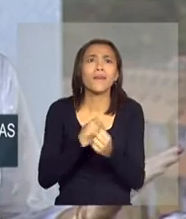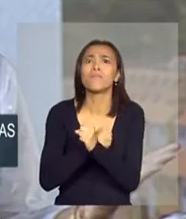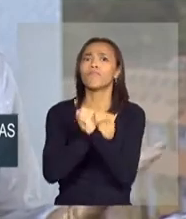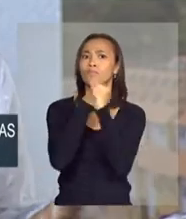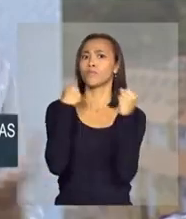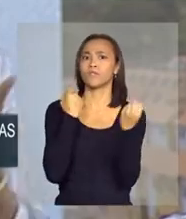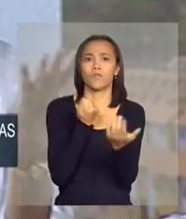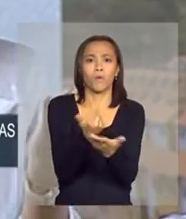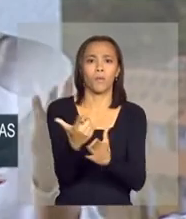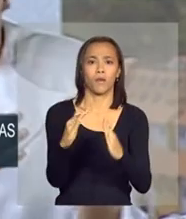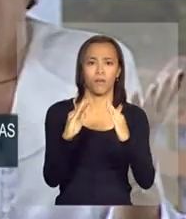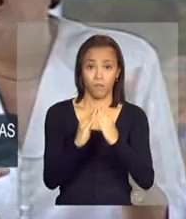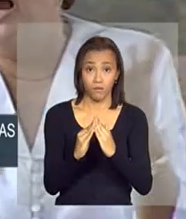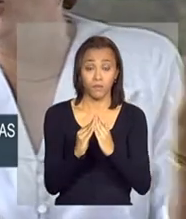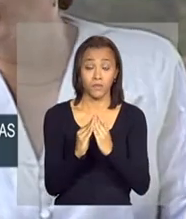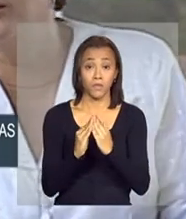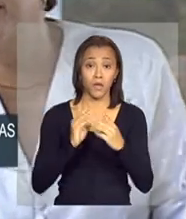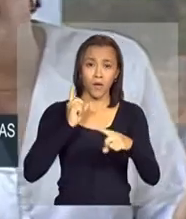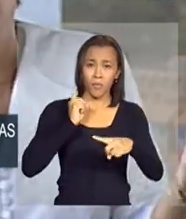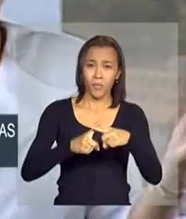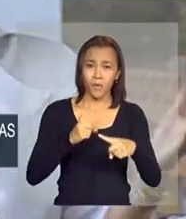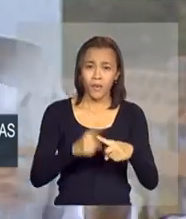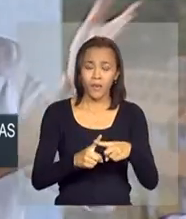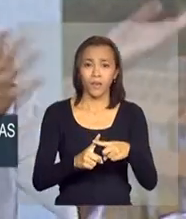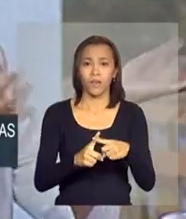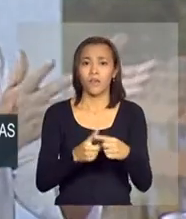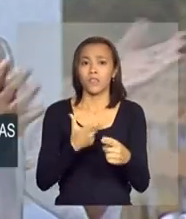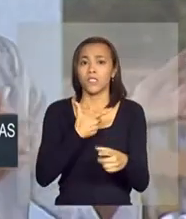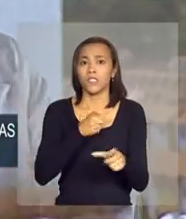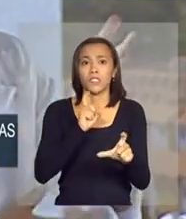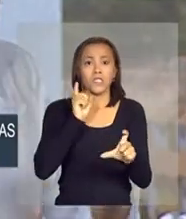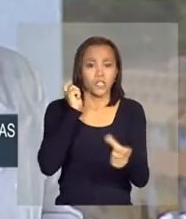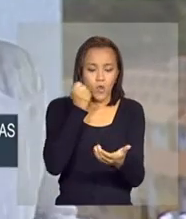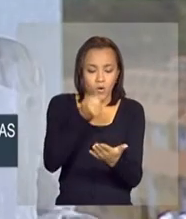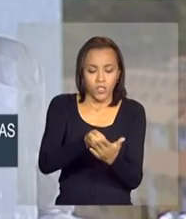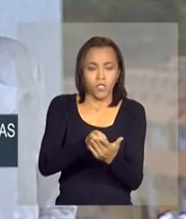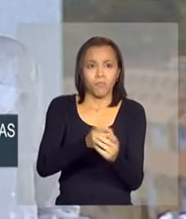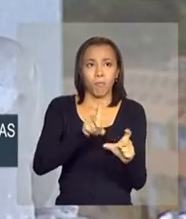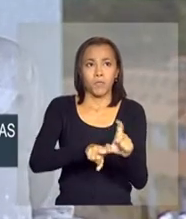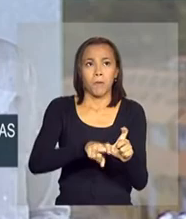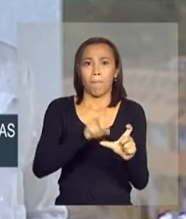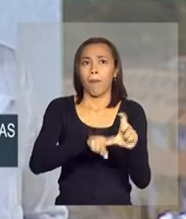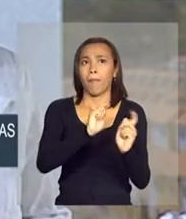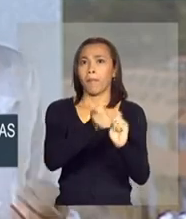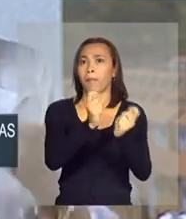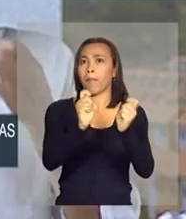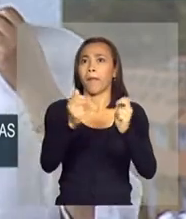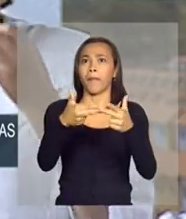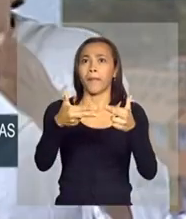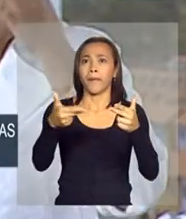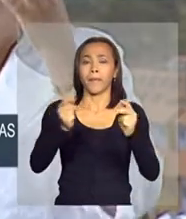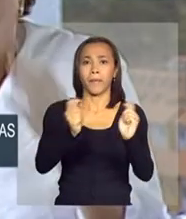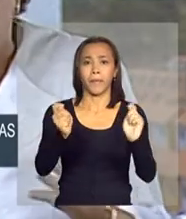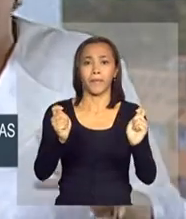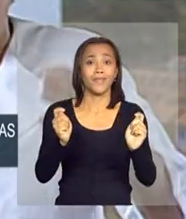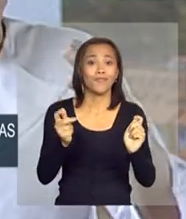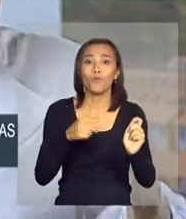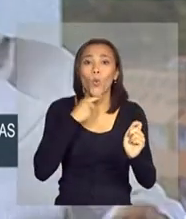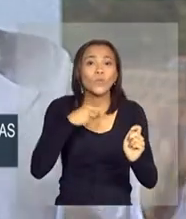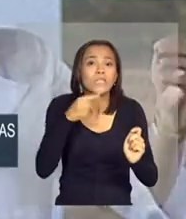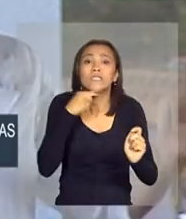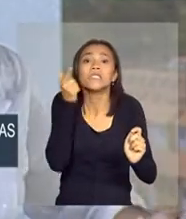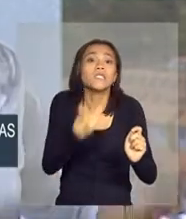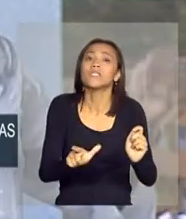era impossível porque a conta não fechava de jeito nenhum e quando a